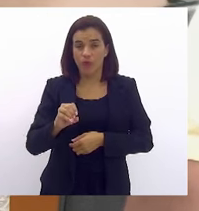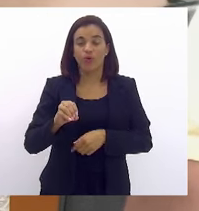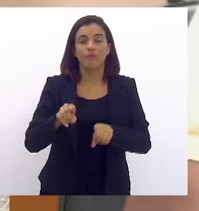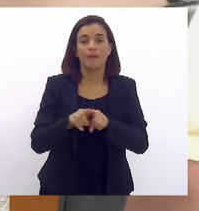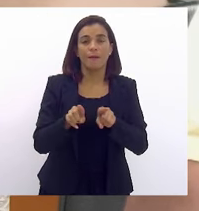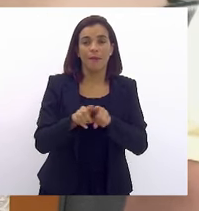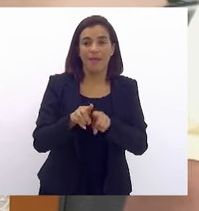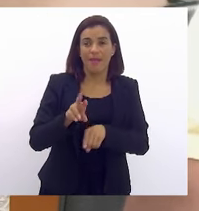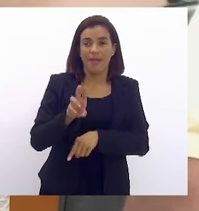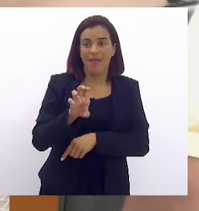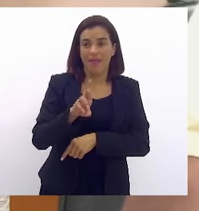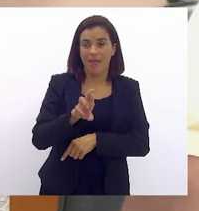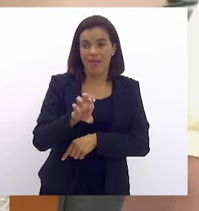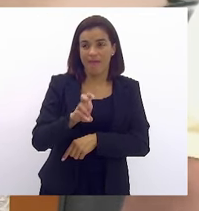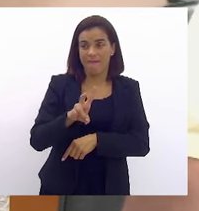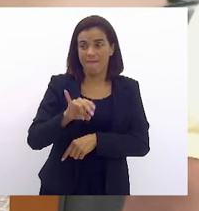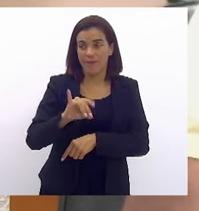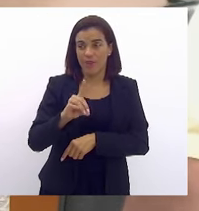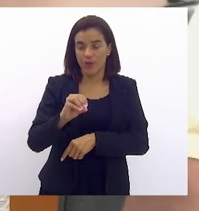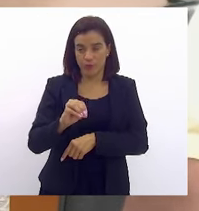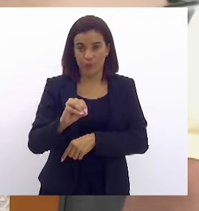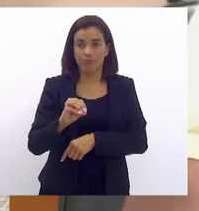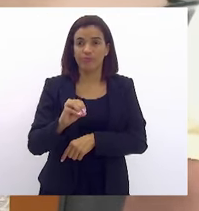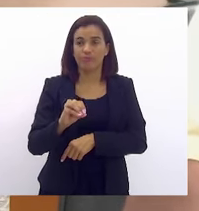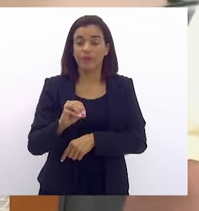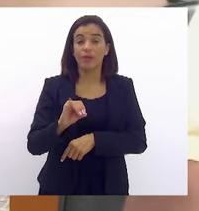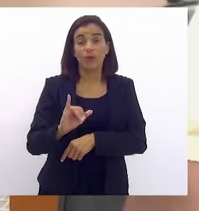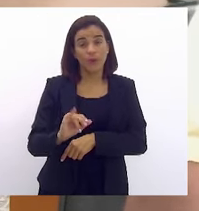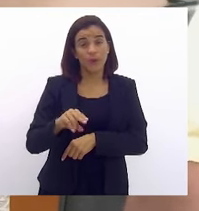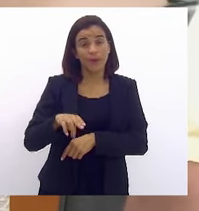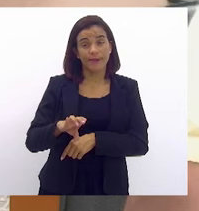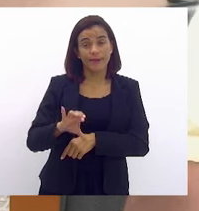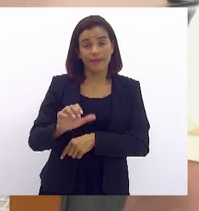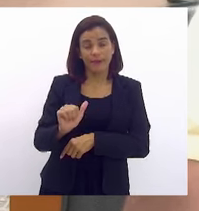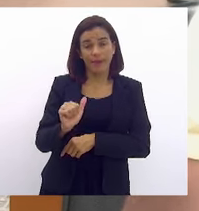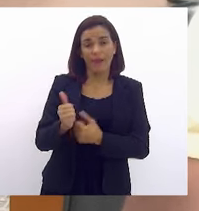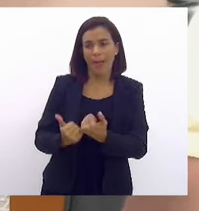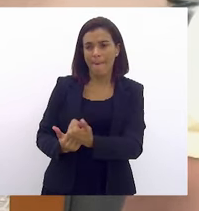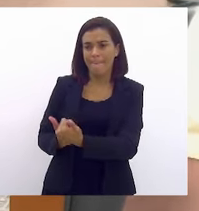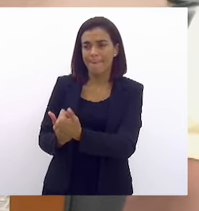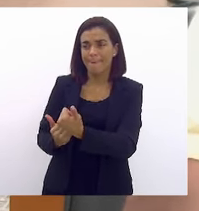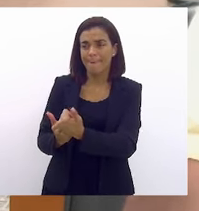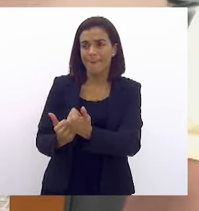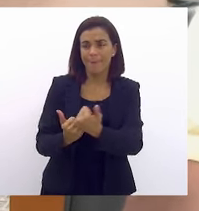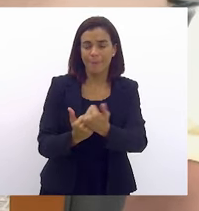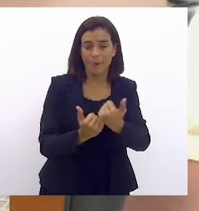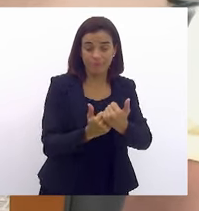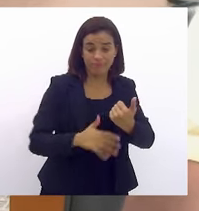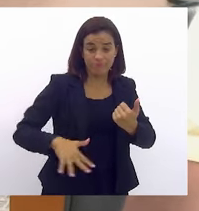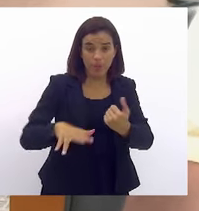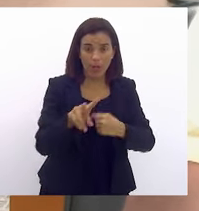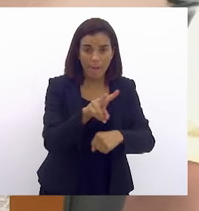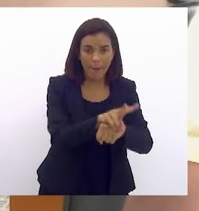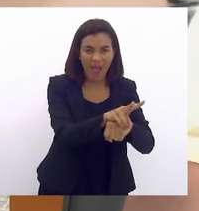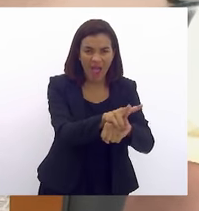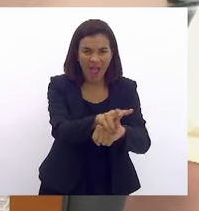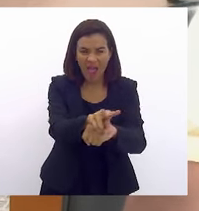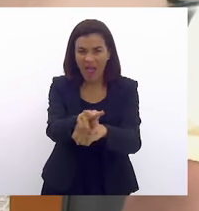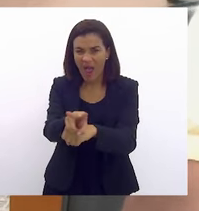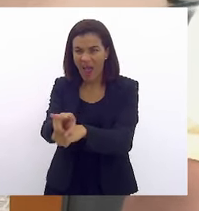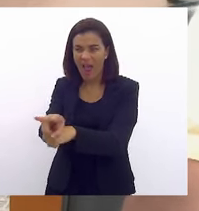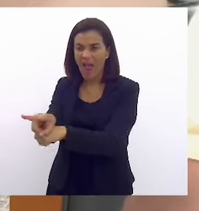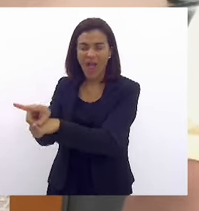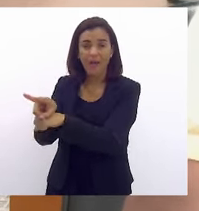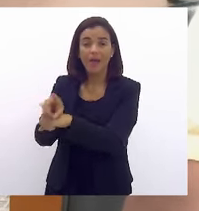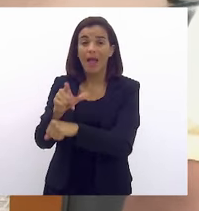que é espetacular. E o INEA vem tentando apoiar no campo do monitoramento sistemático dos corpos